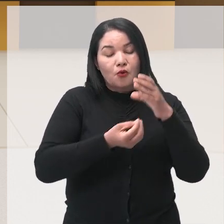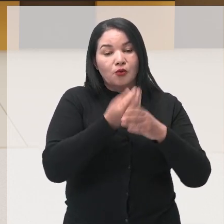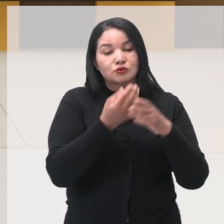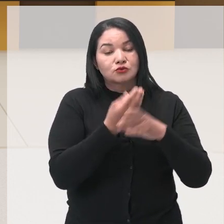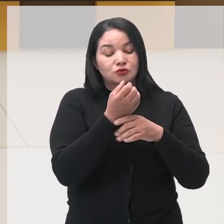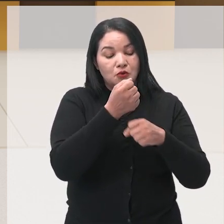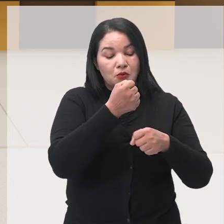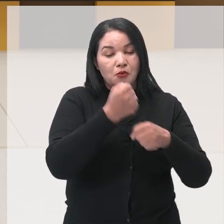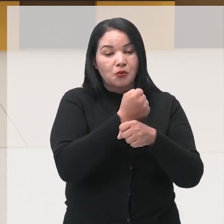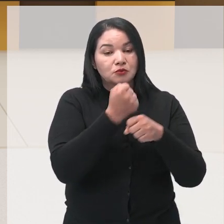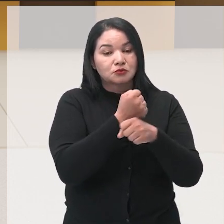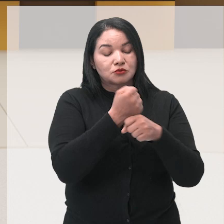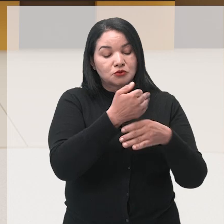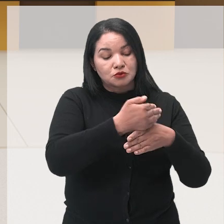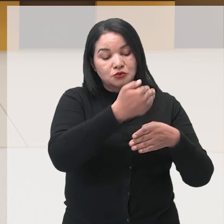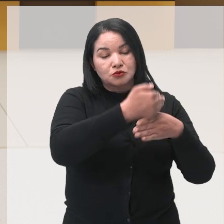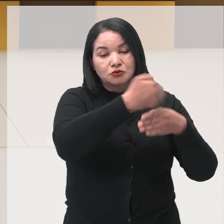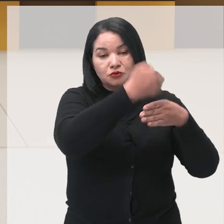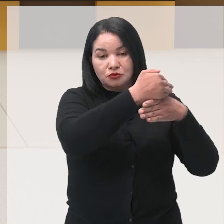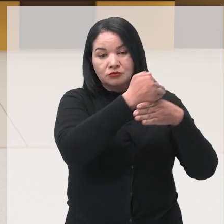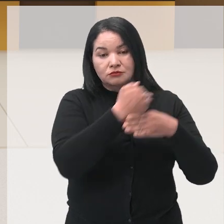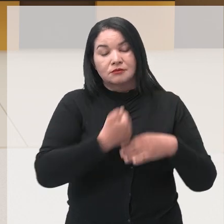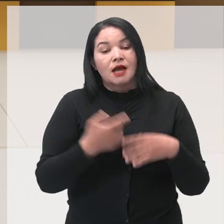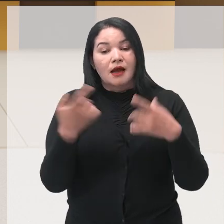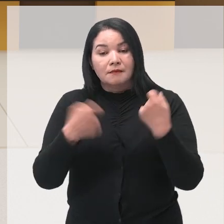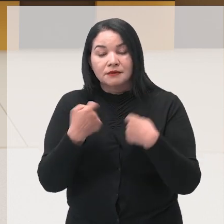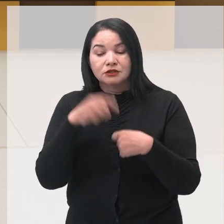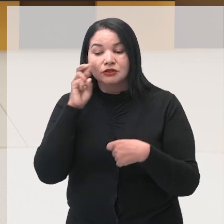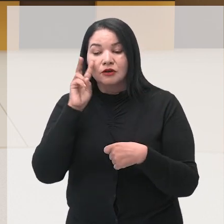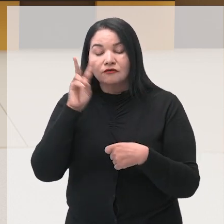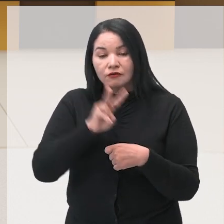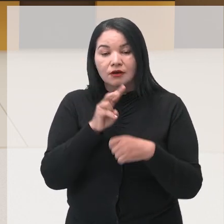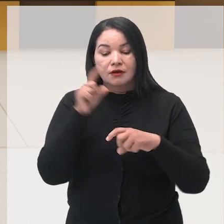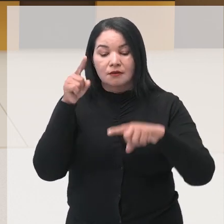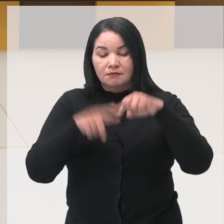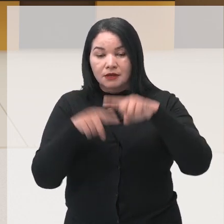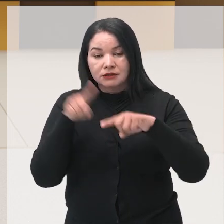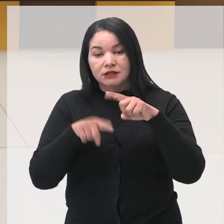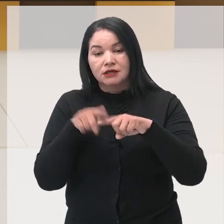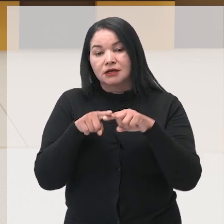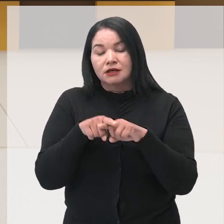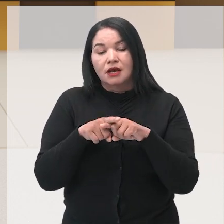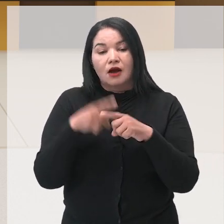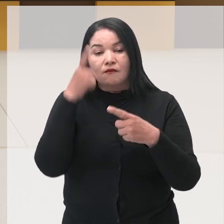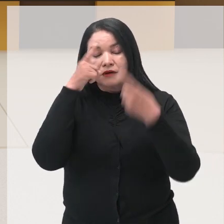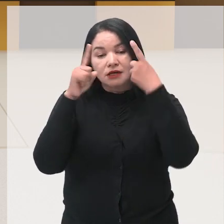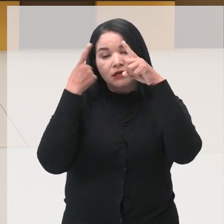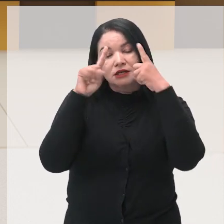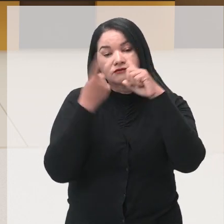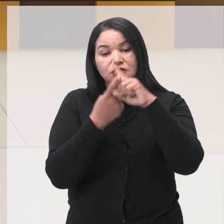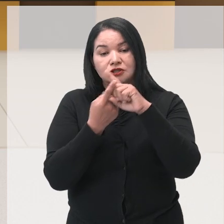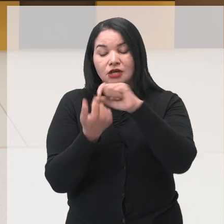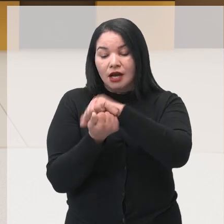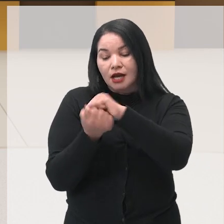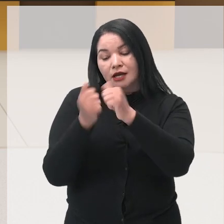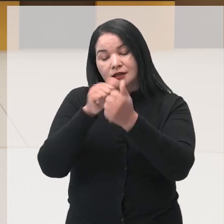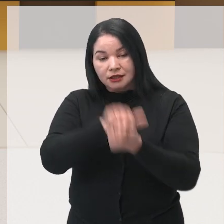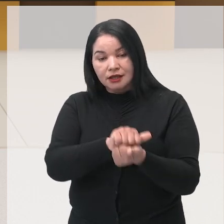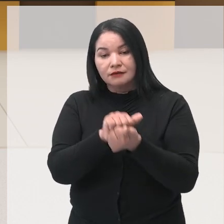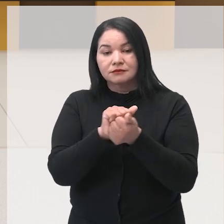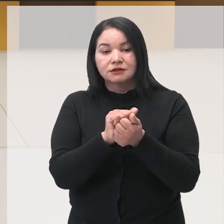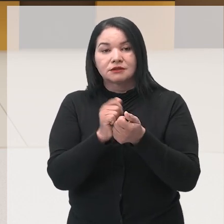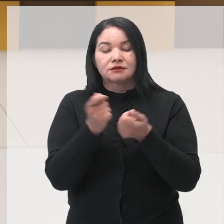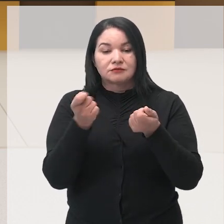precisa-se olhar para o que temos ao envolto para transformar, né? É